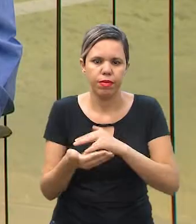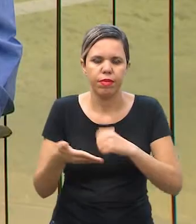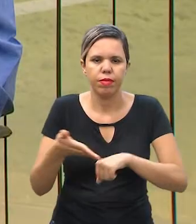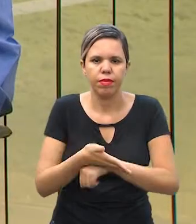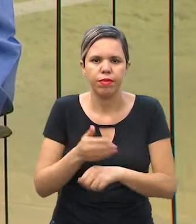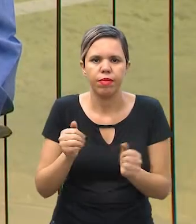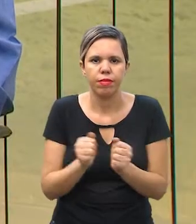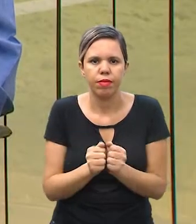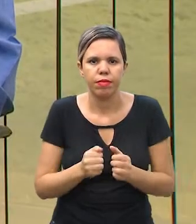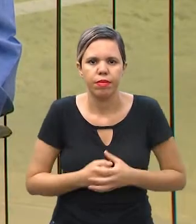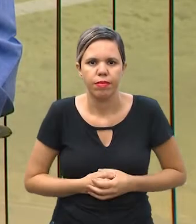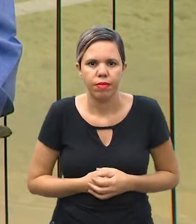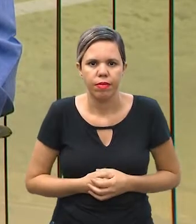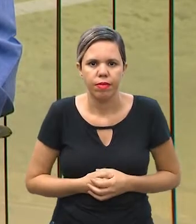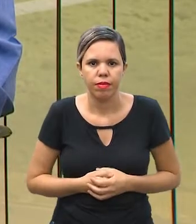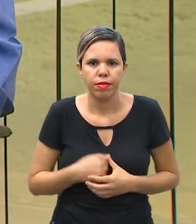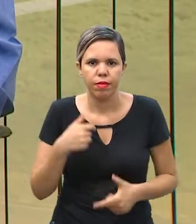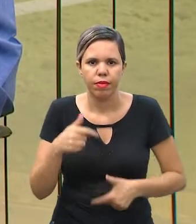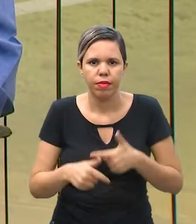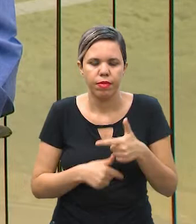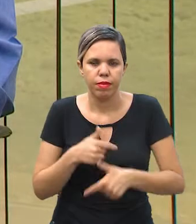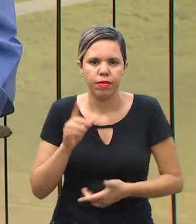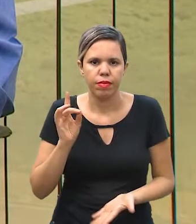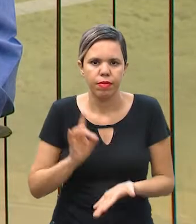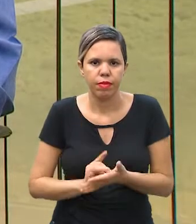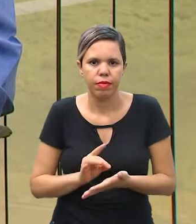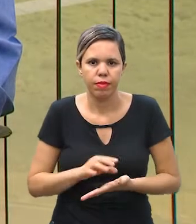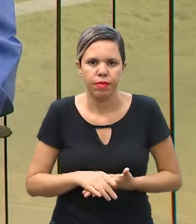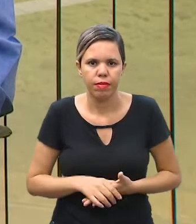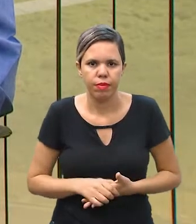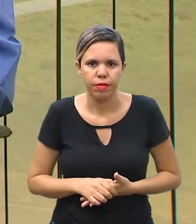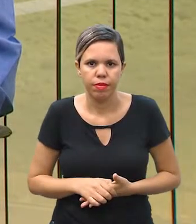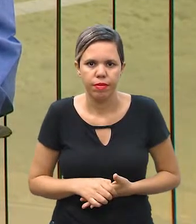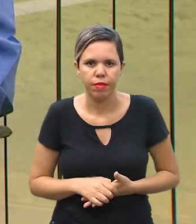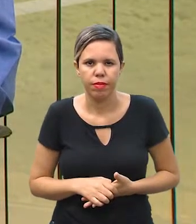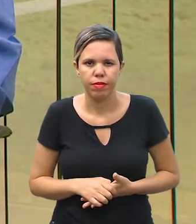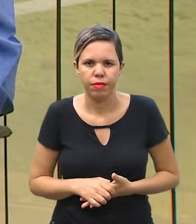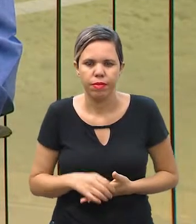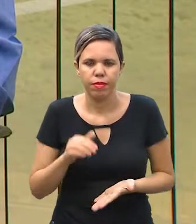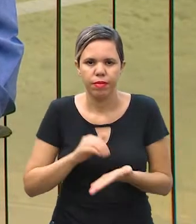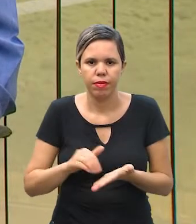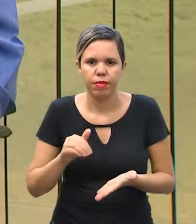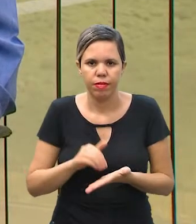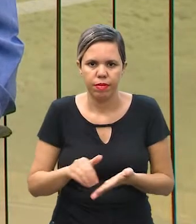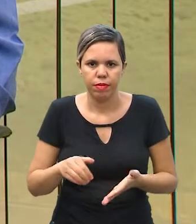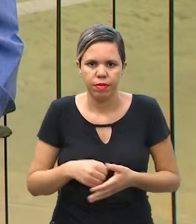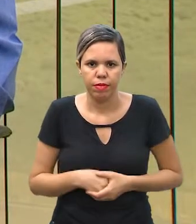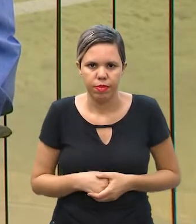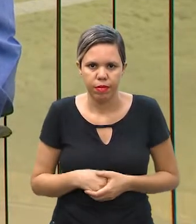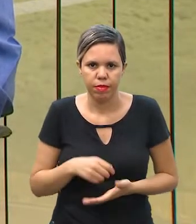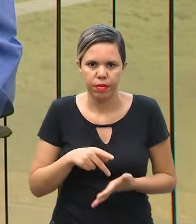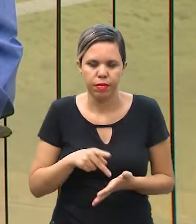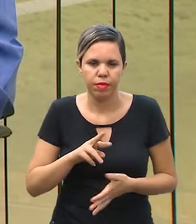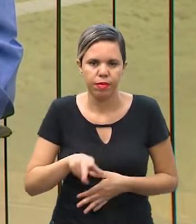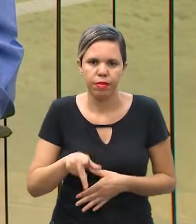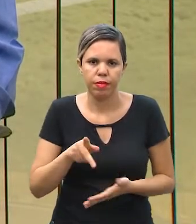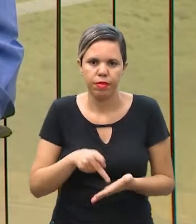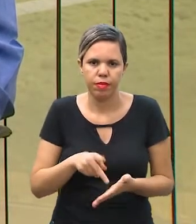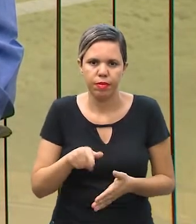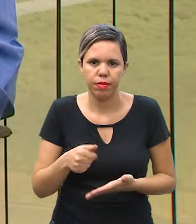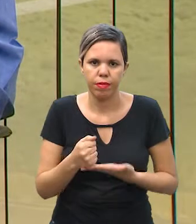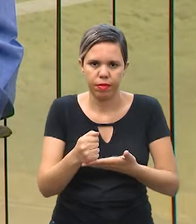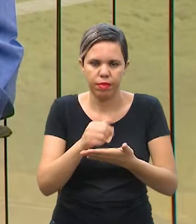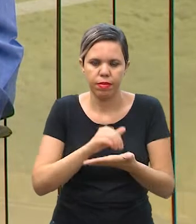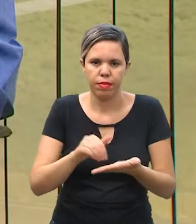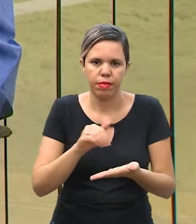participando juntos. Trabalhei inicialmente lá na secretaria paroquial, que na verdade não era um trabalho, eu ajudava